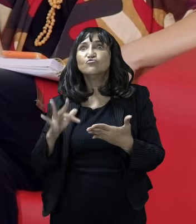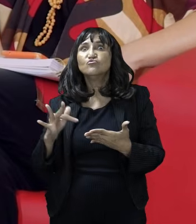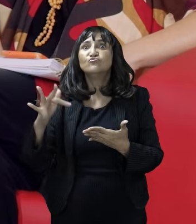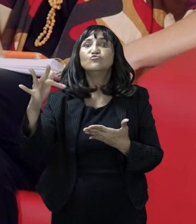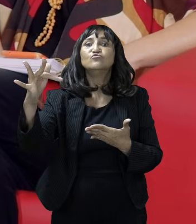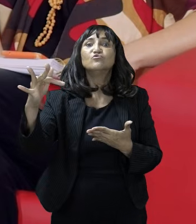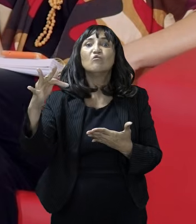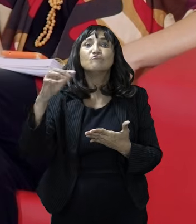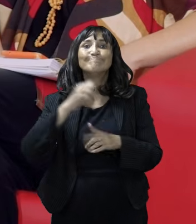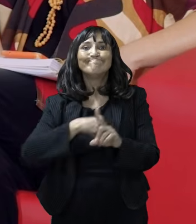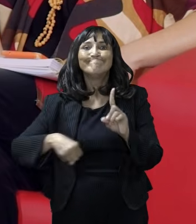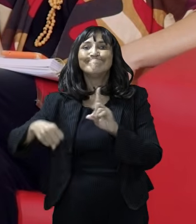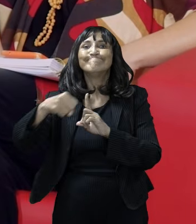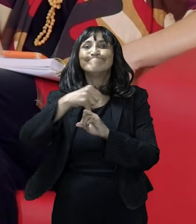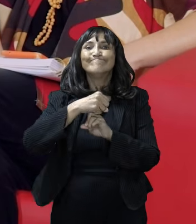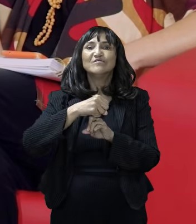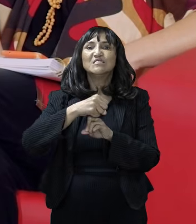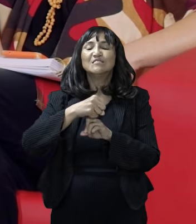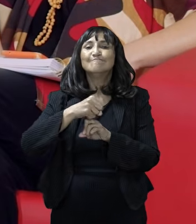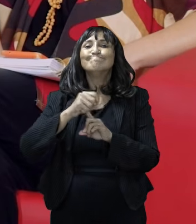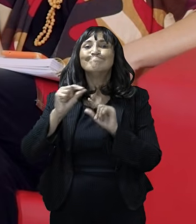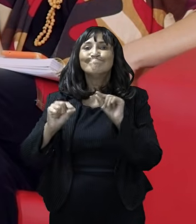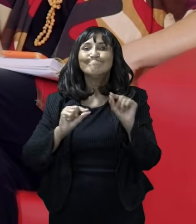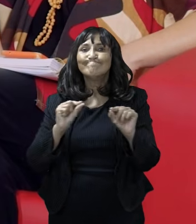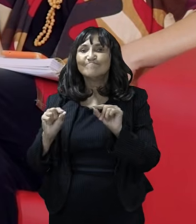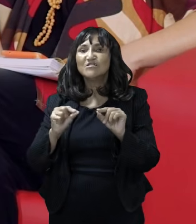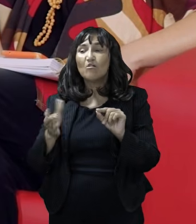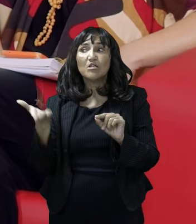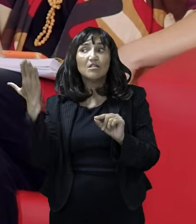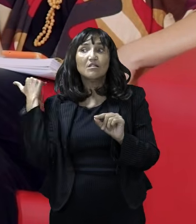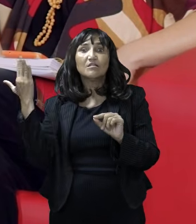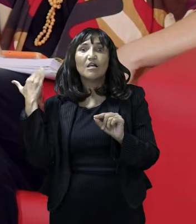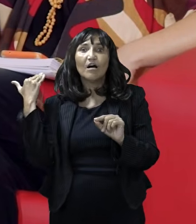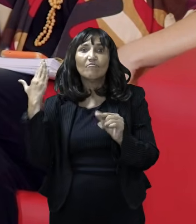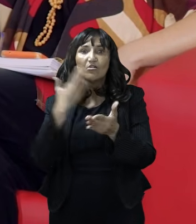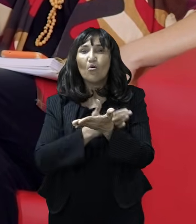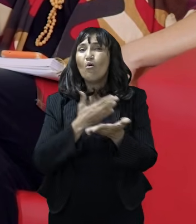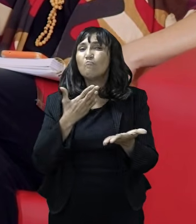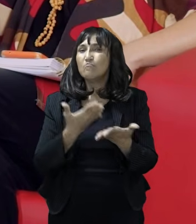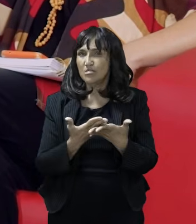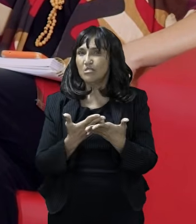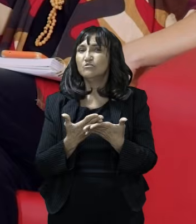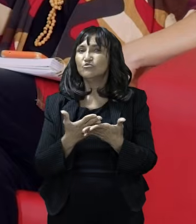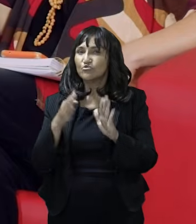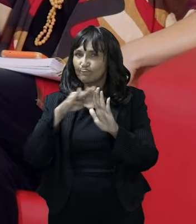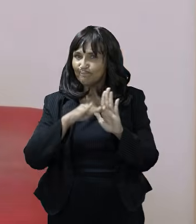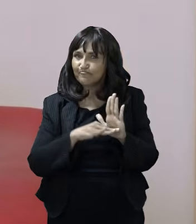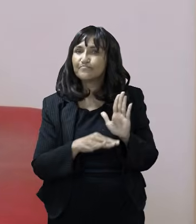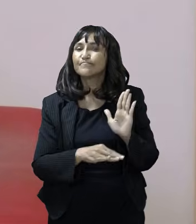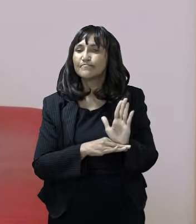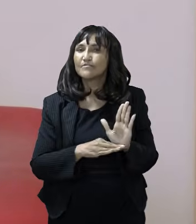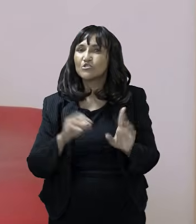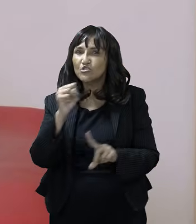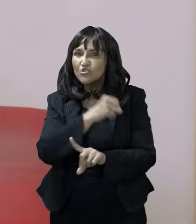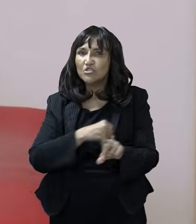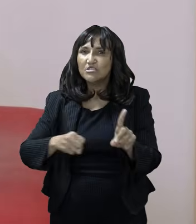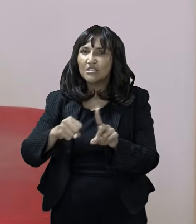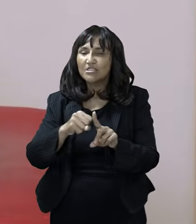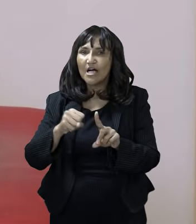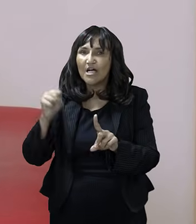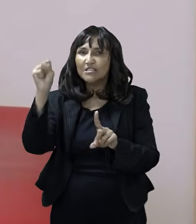de uma sociedade sem explorados, que é o que estava lá no início do nosso programa, uma sociedade